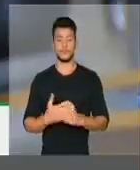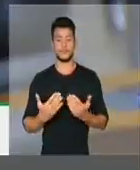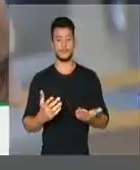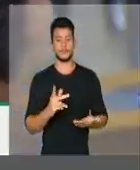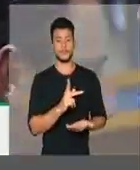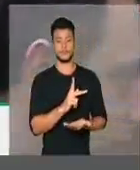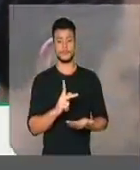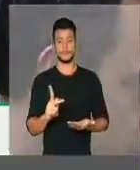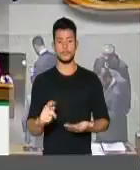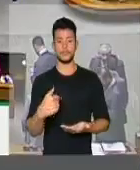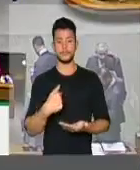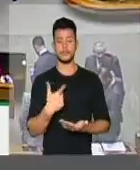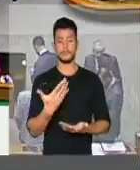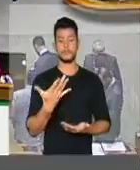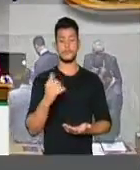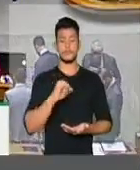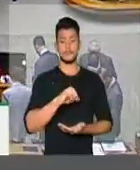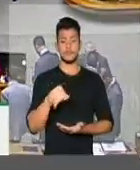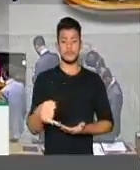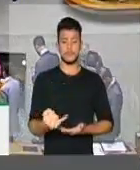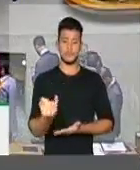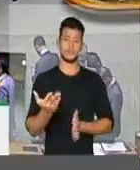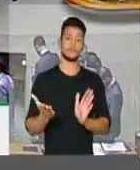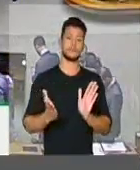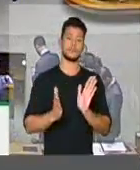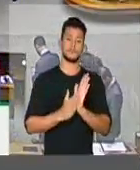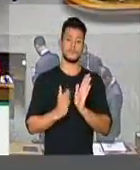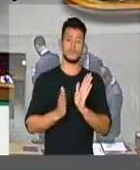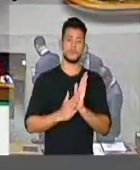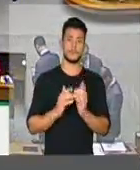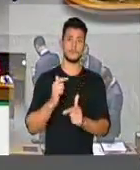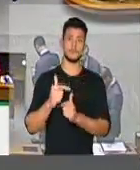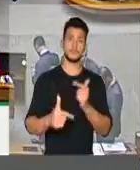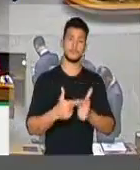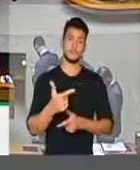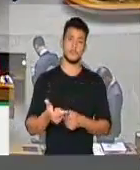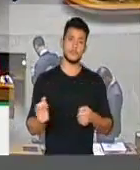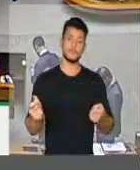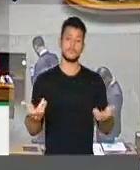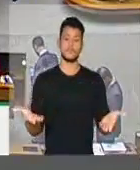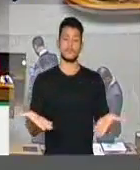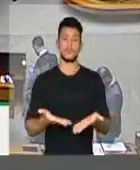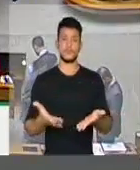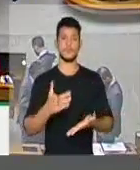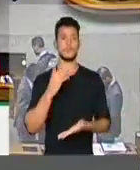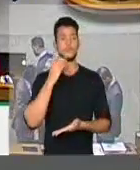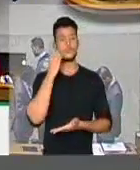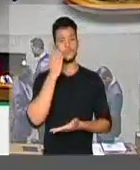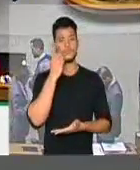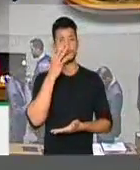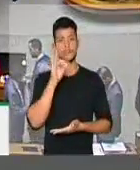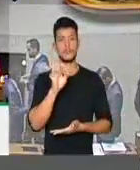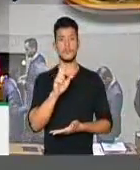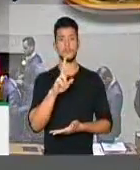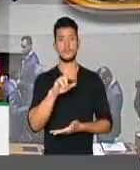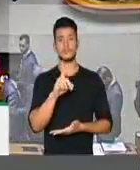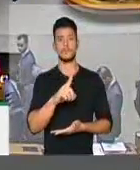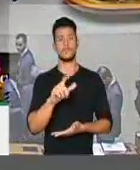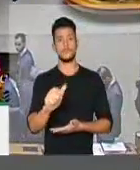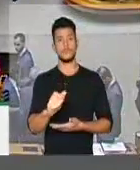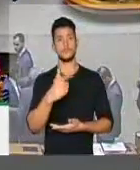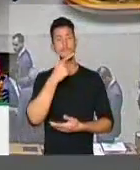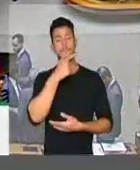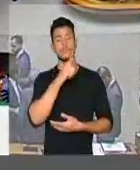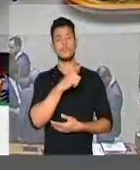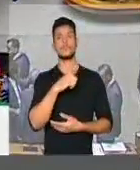Eu quero aqui primeiro parabenizar ao trabalho feito pela deputada Tereza Cristina para